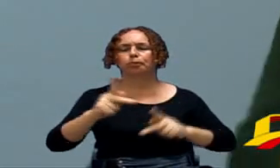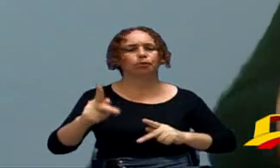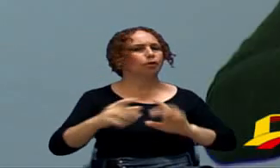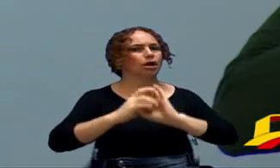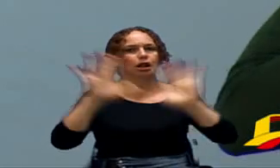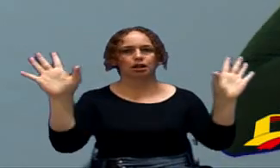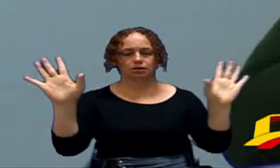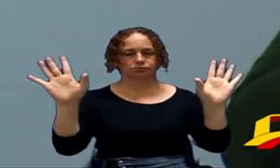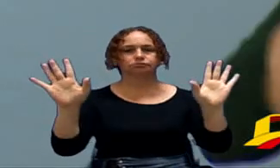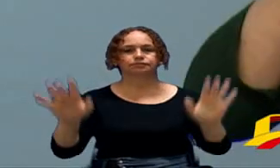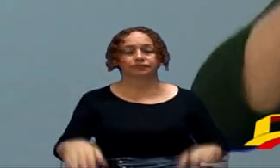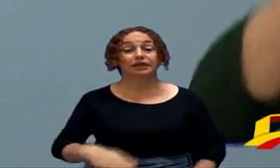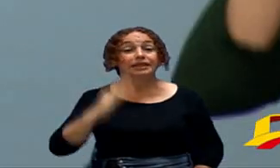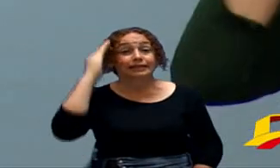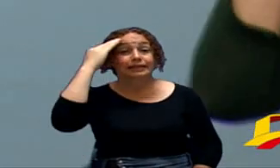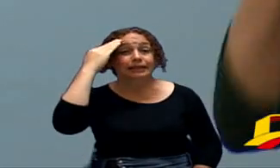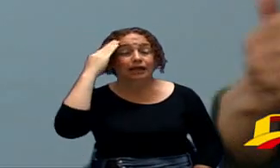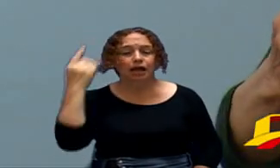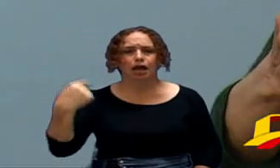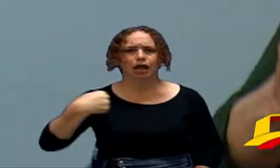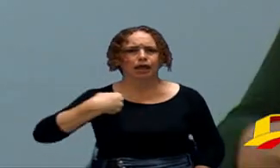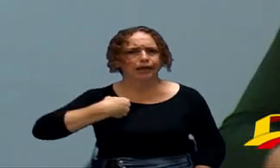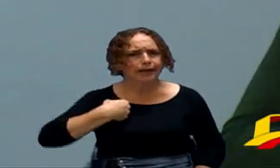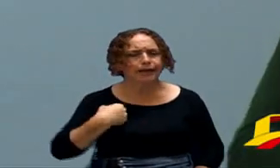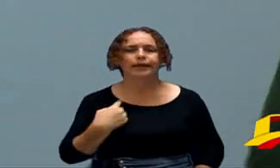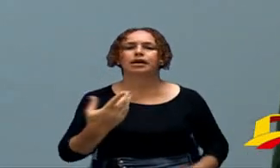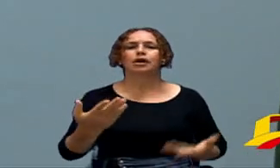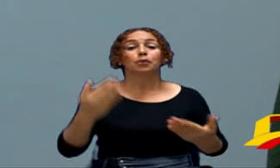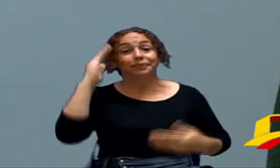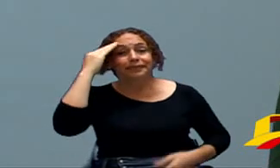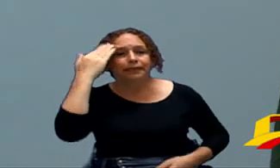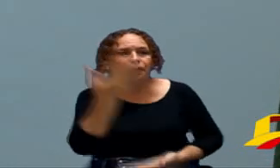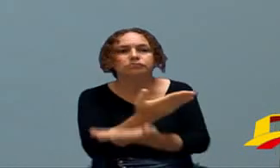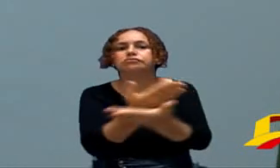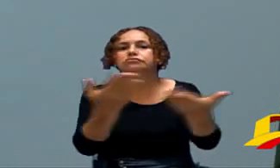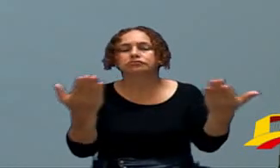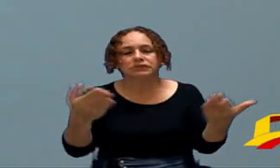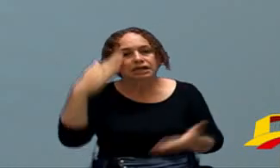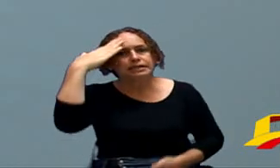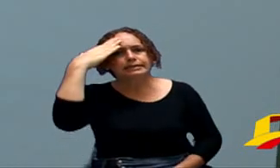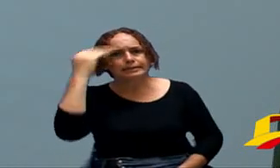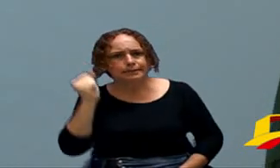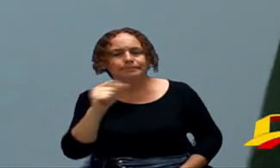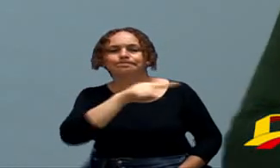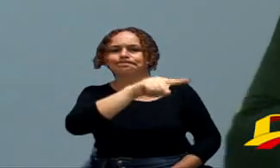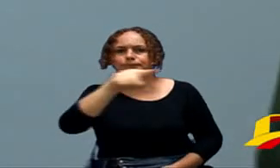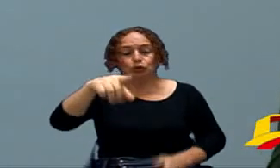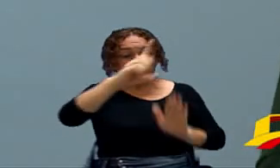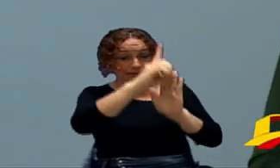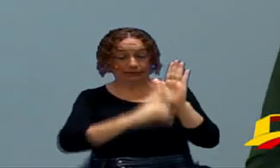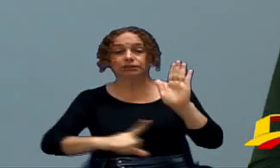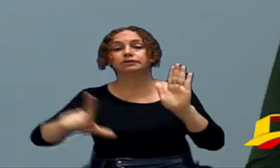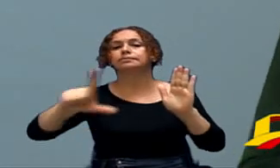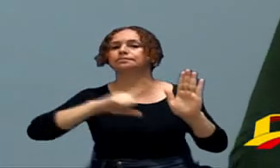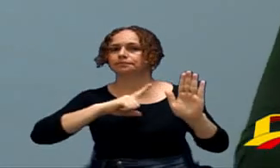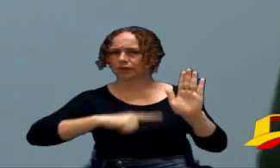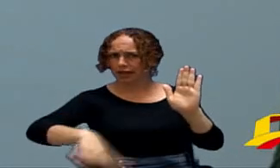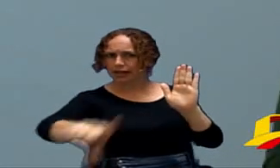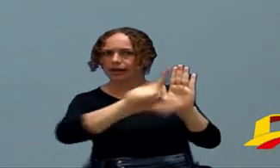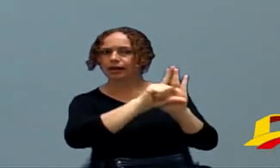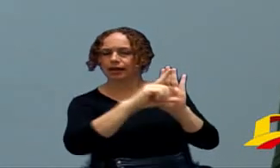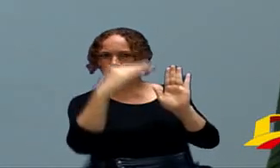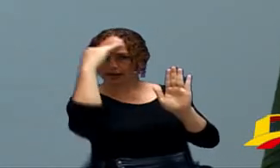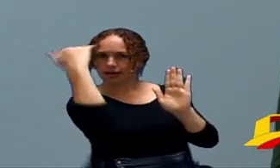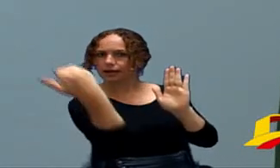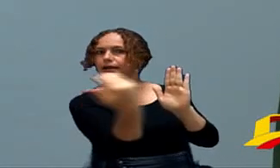rápida. Entendam, eu prezo todos vocês, eu acho que vocês estão dentro do direito constitucional,